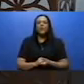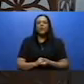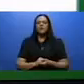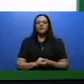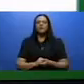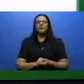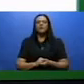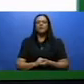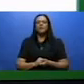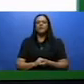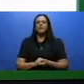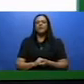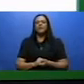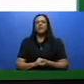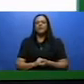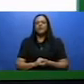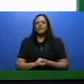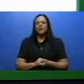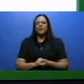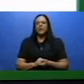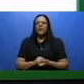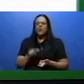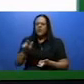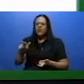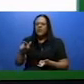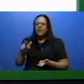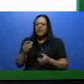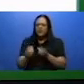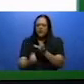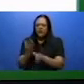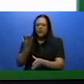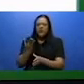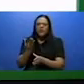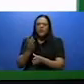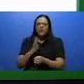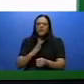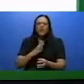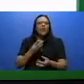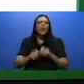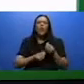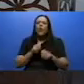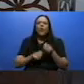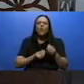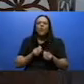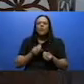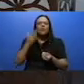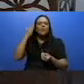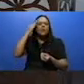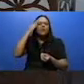Vamos lá? Como que você imagina que surgiram as primeiras cidades?